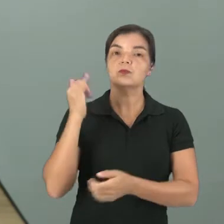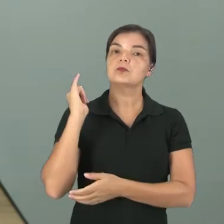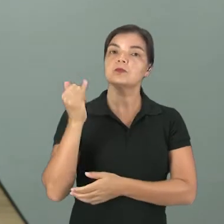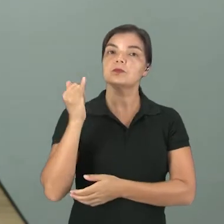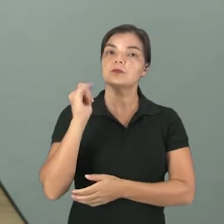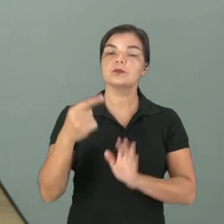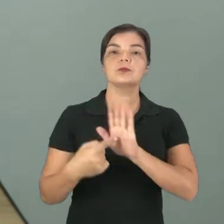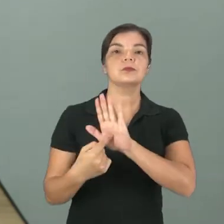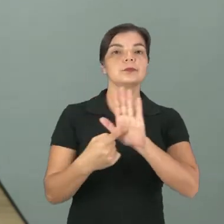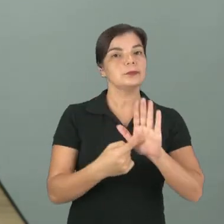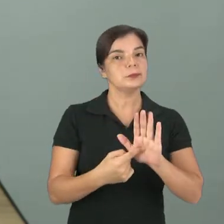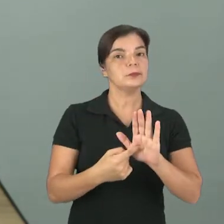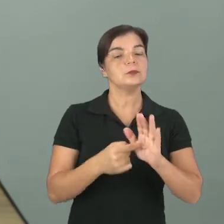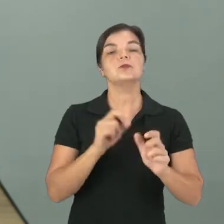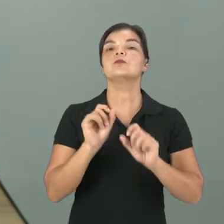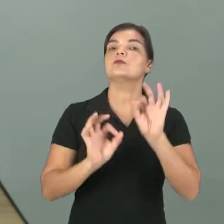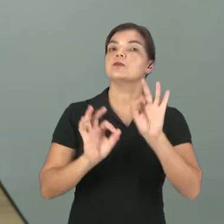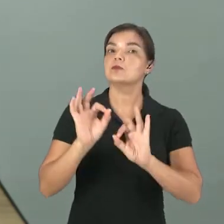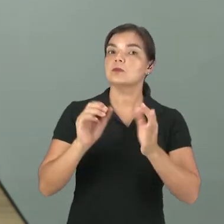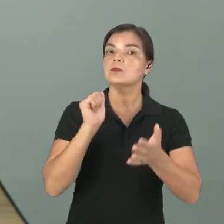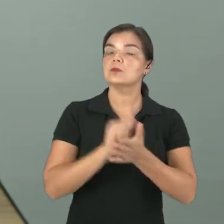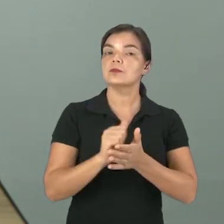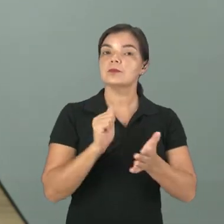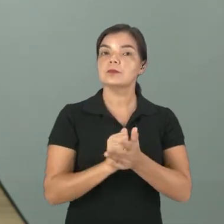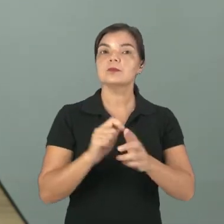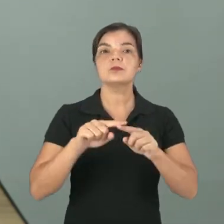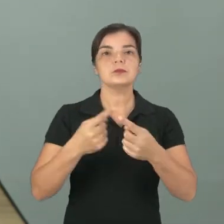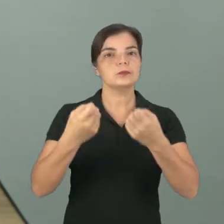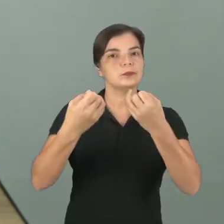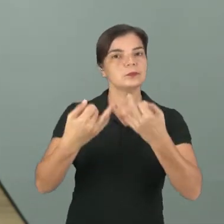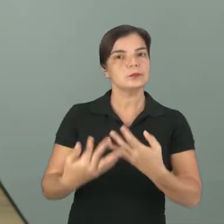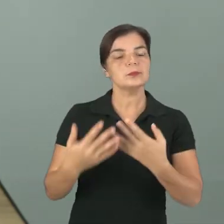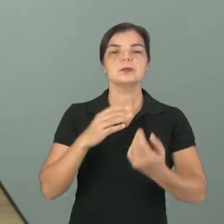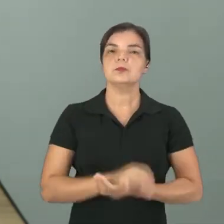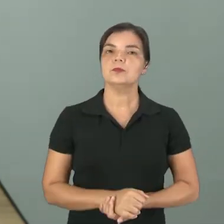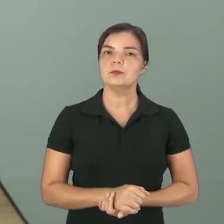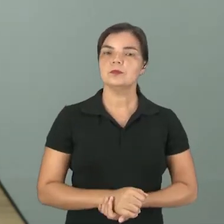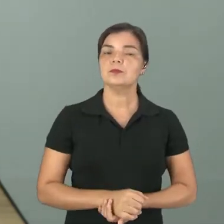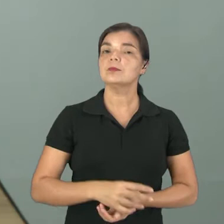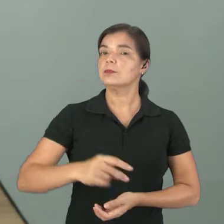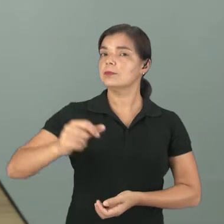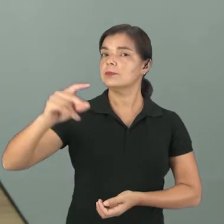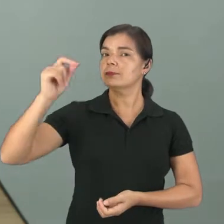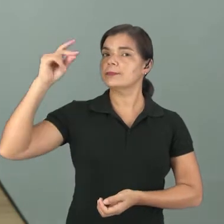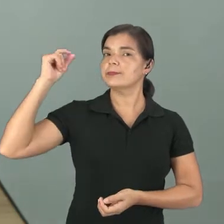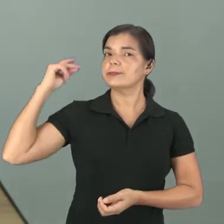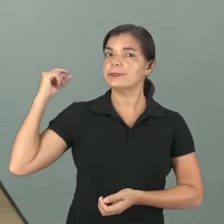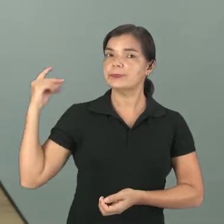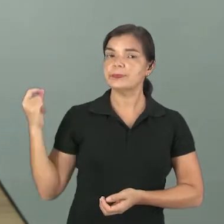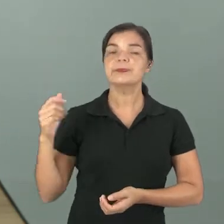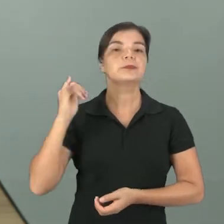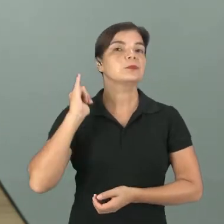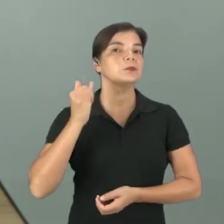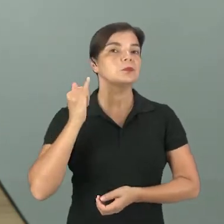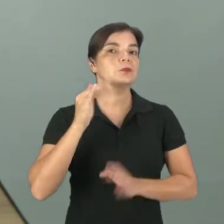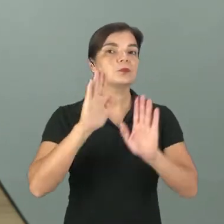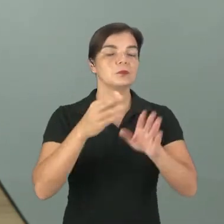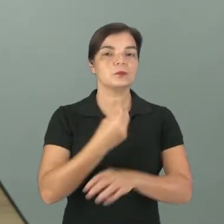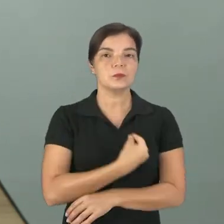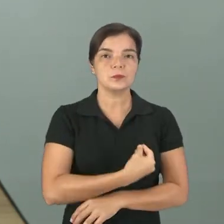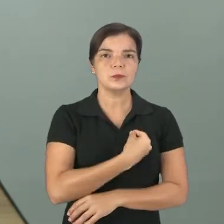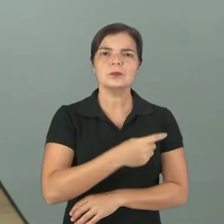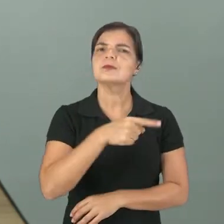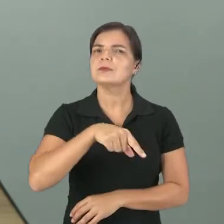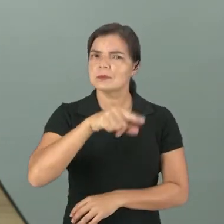que eu trouxe para vocês, eles foram escritos. Mas deixa eu te contar. Há muitos e muitos anos atrás, os contos já existiam,